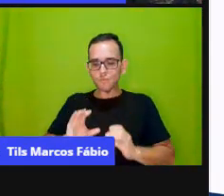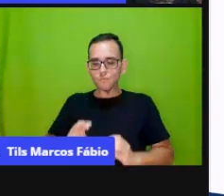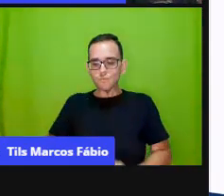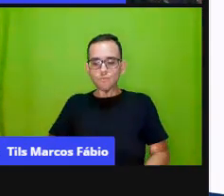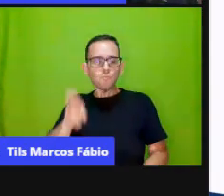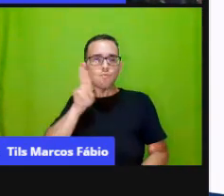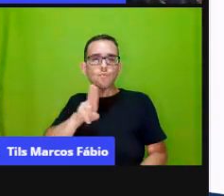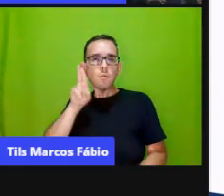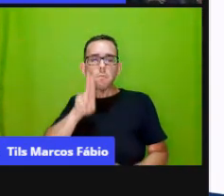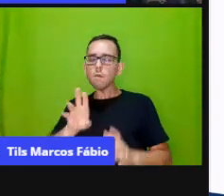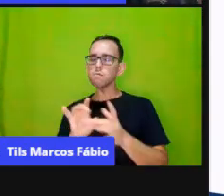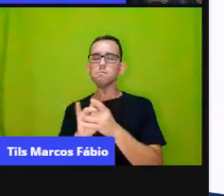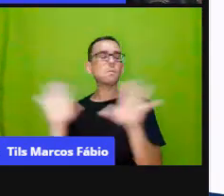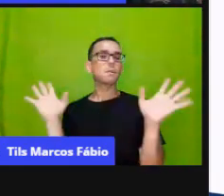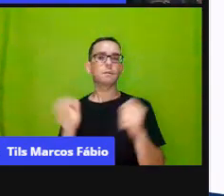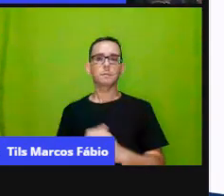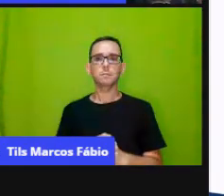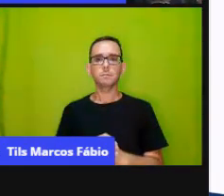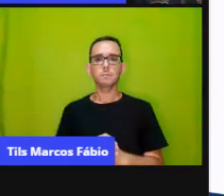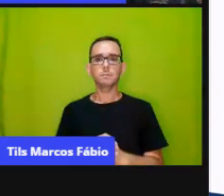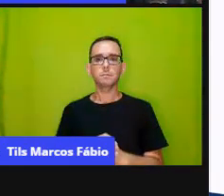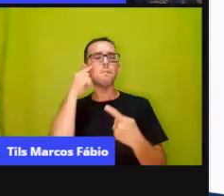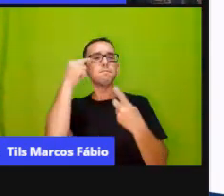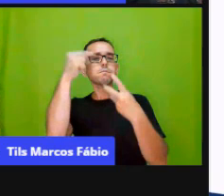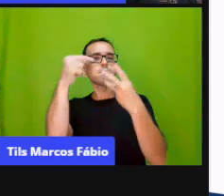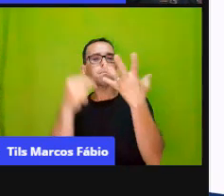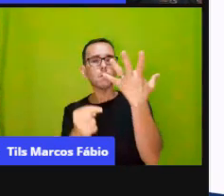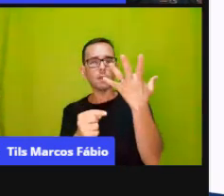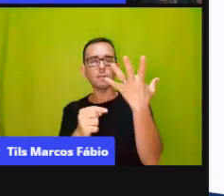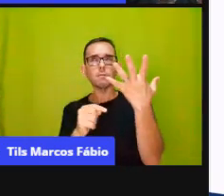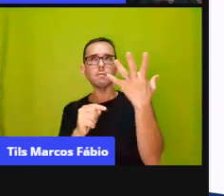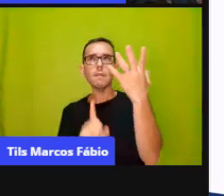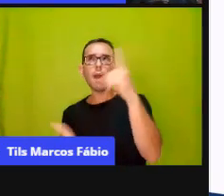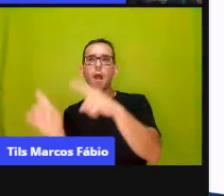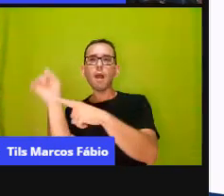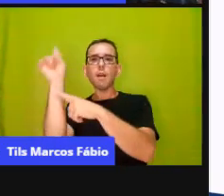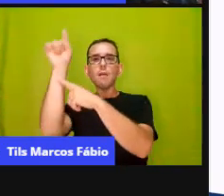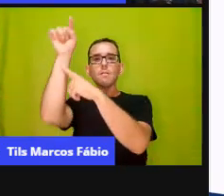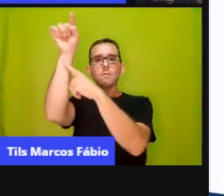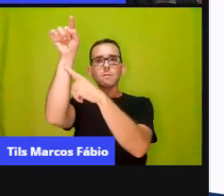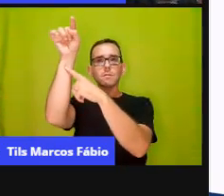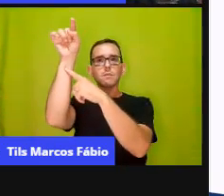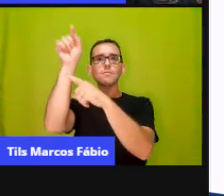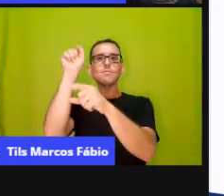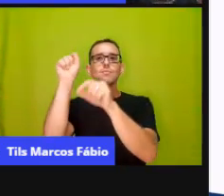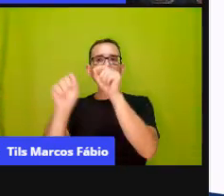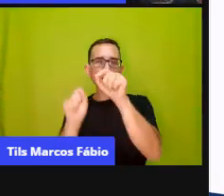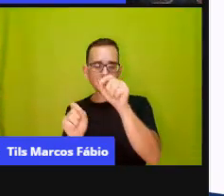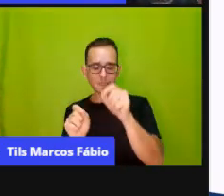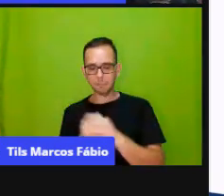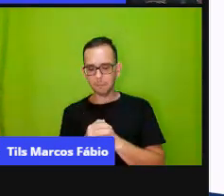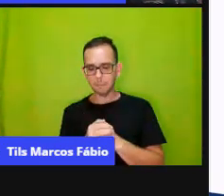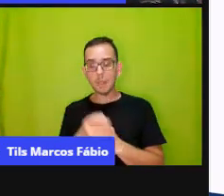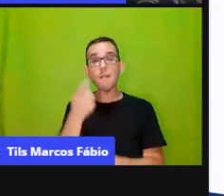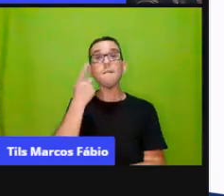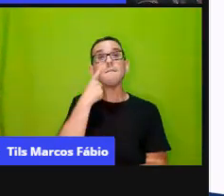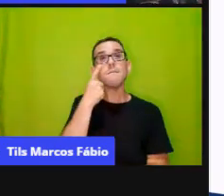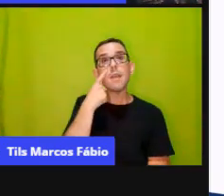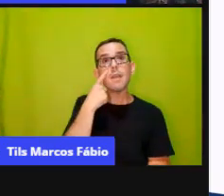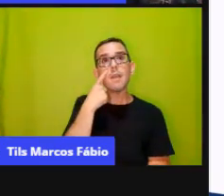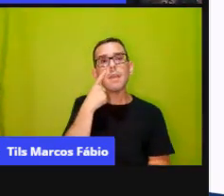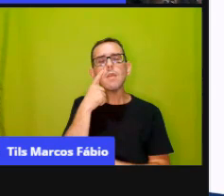forma plena? Várias coisas. Então, por exemplo, no alto à direita, a gente vê móveis que hoje em dia